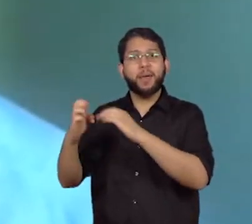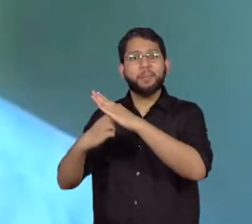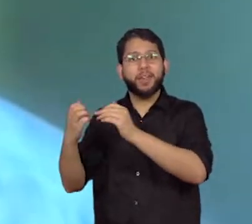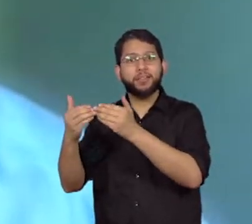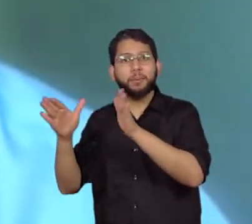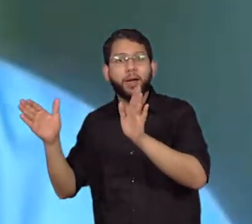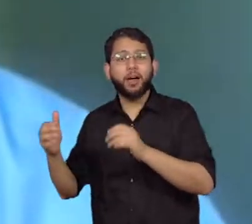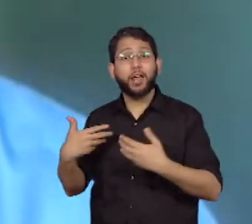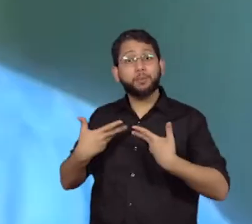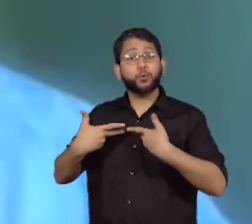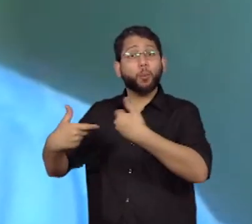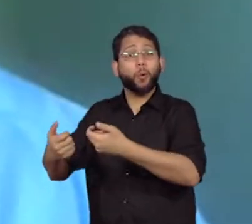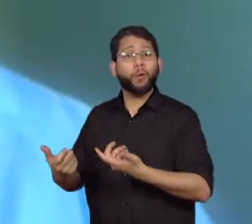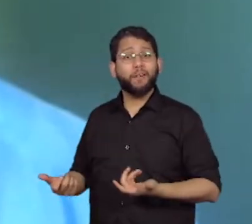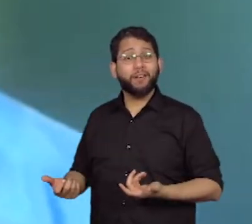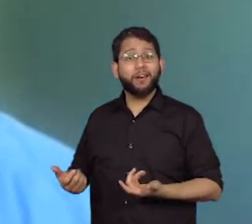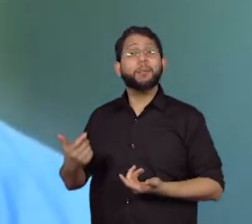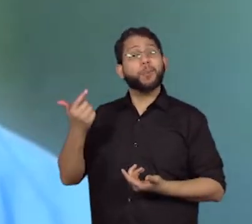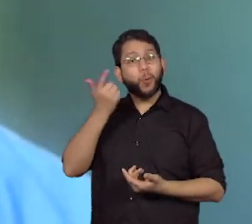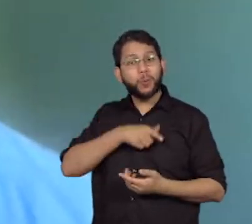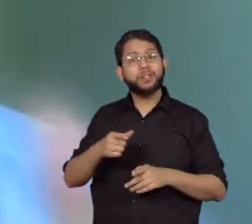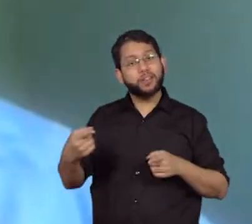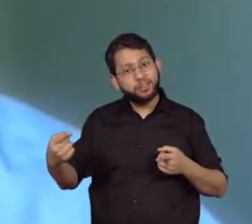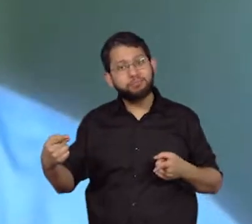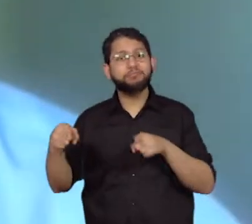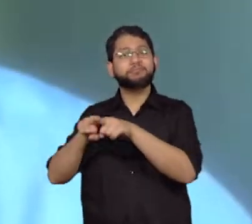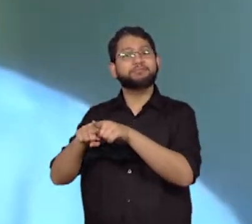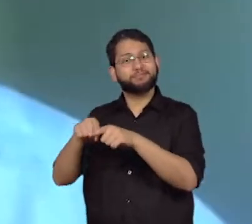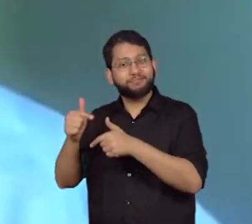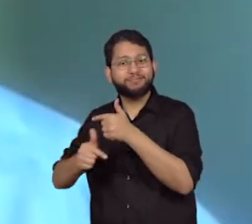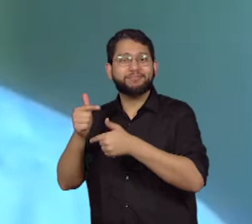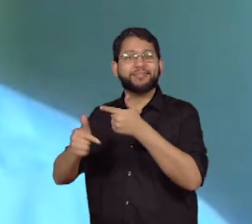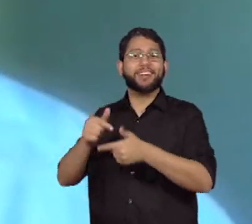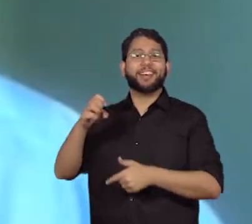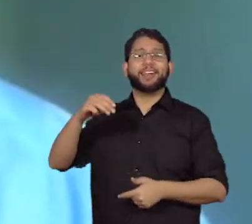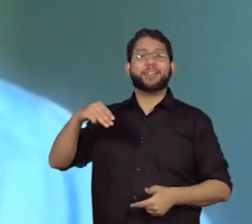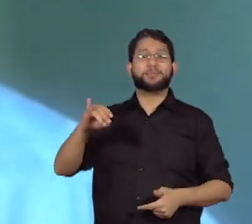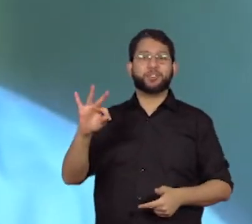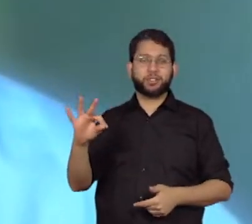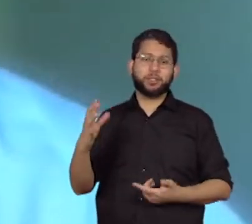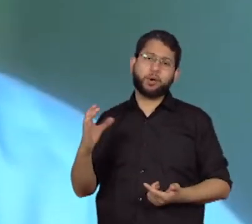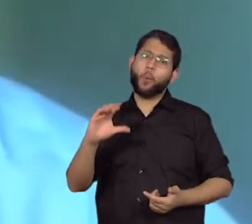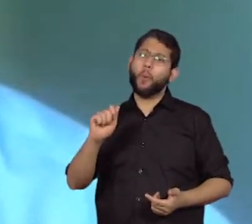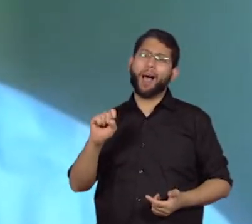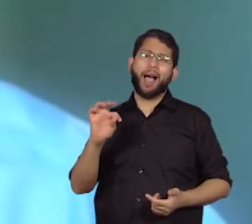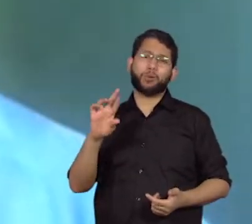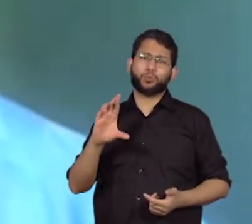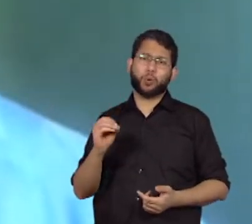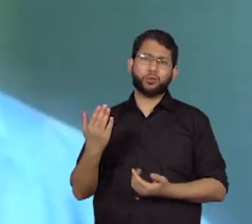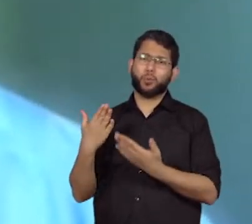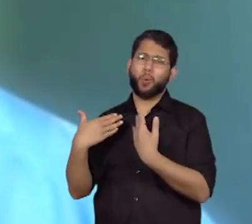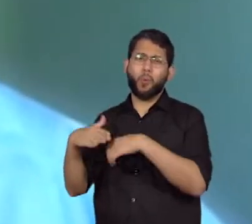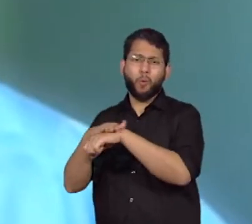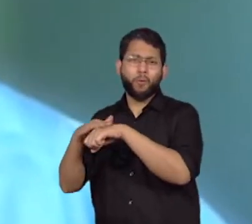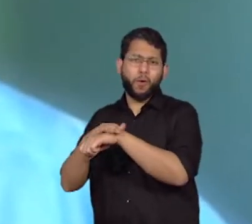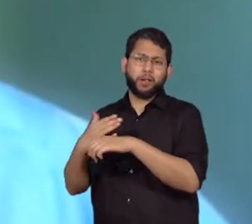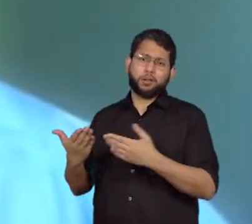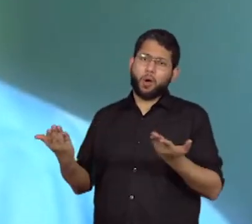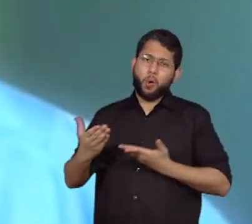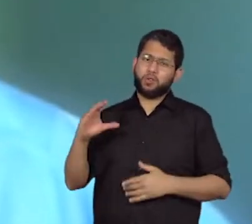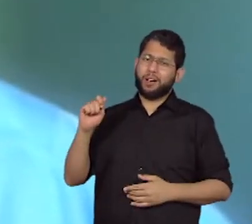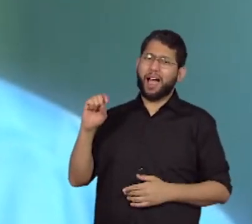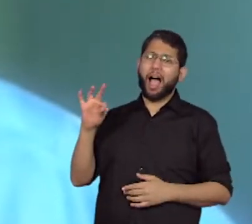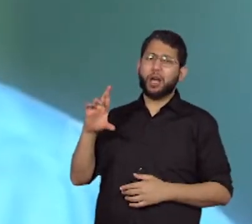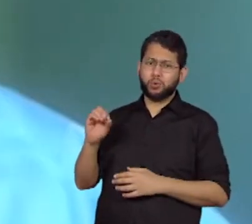ser colaborador da gente. Aí eu me tornei colaborador da MIT. Com o Daniel Castro, a gente conversava muito, hoje eu tenho um projeto junto